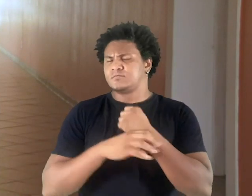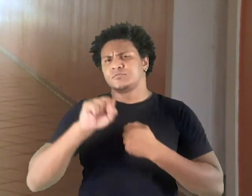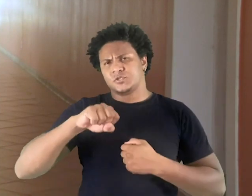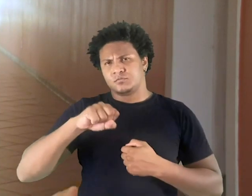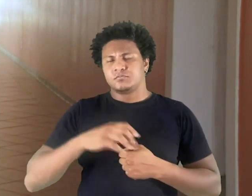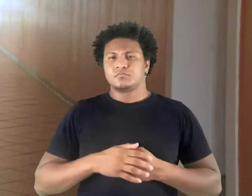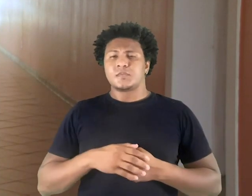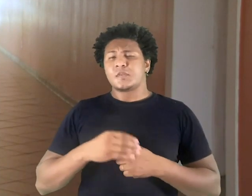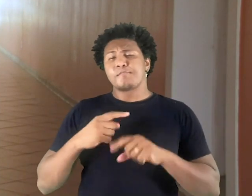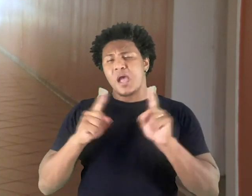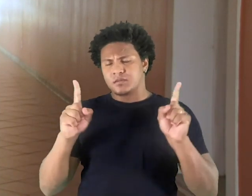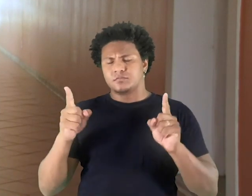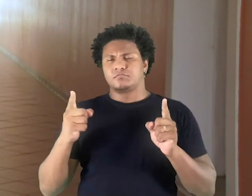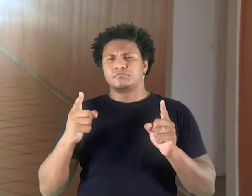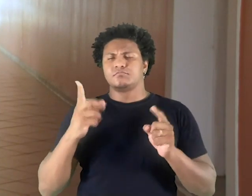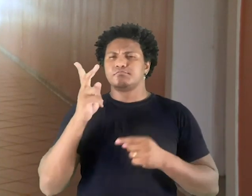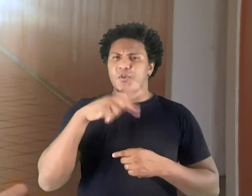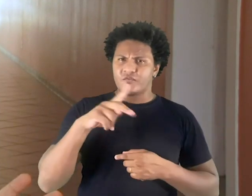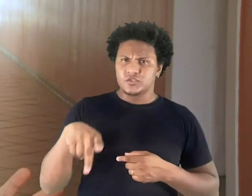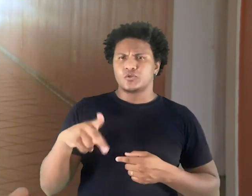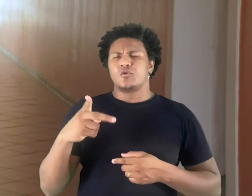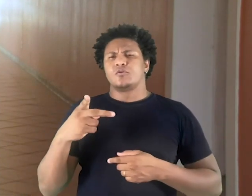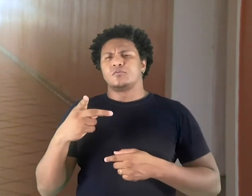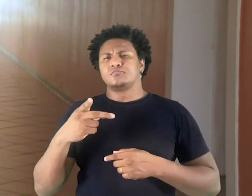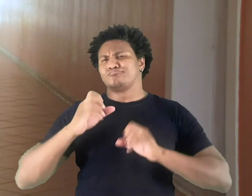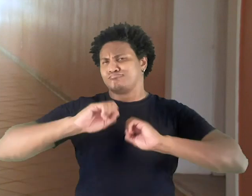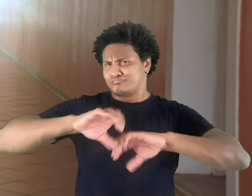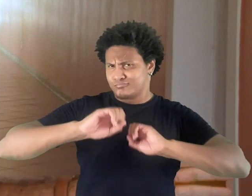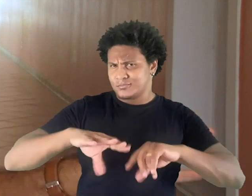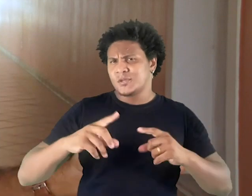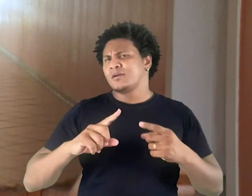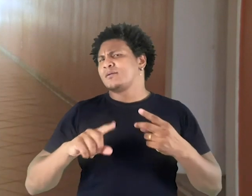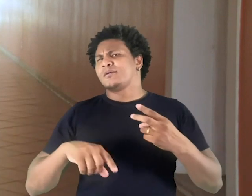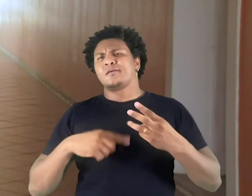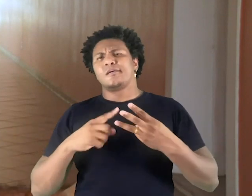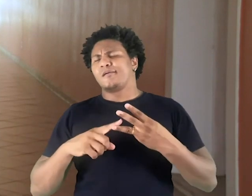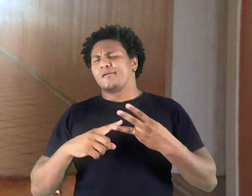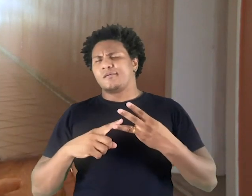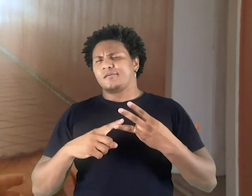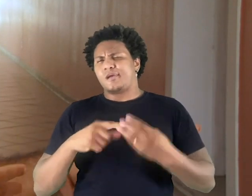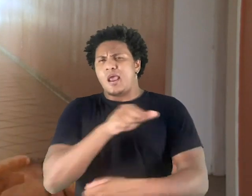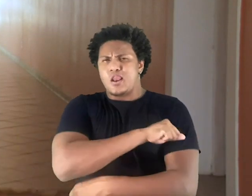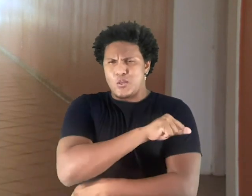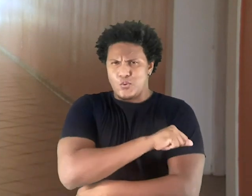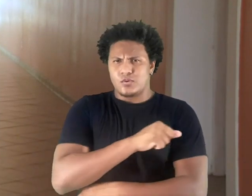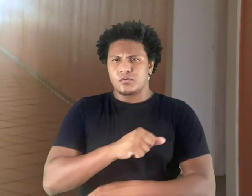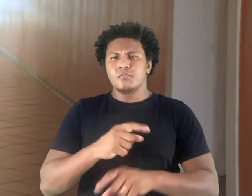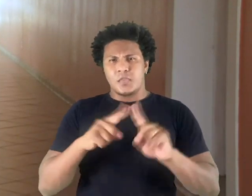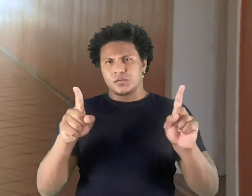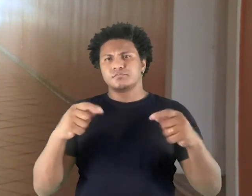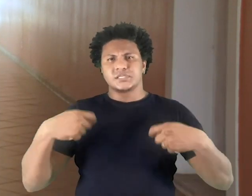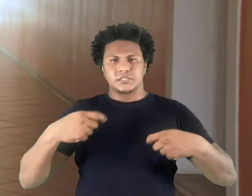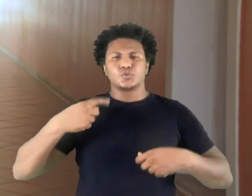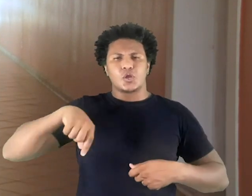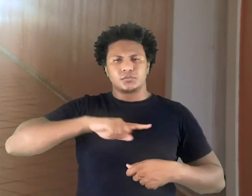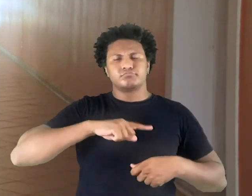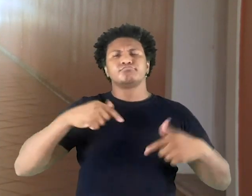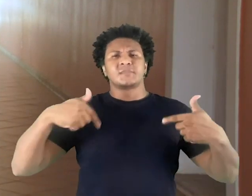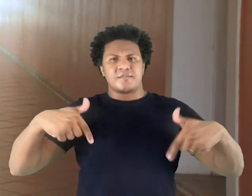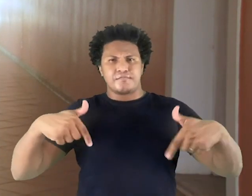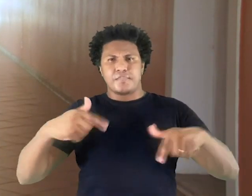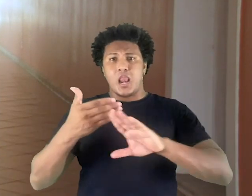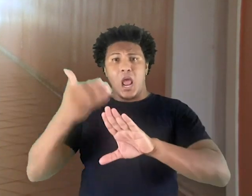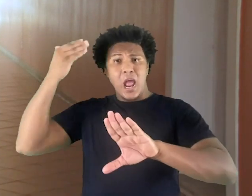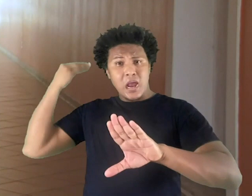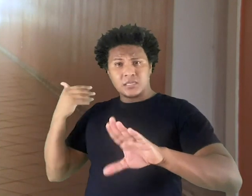basicamente, os professores, os docentes e discentes devem pensar: vamos voltar a trabalhar como trabalhávamos antes da pandemia, claro,